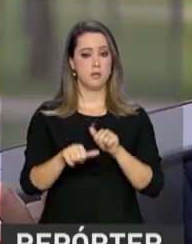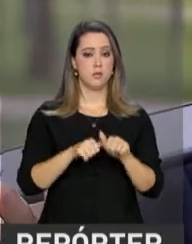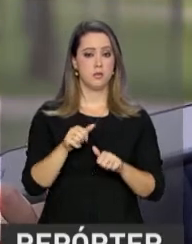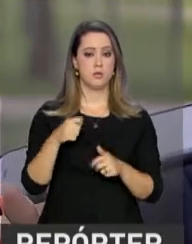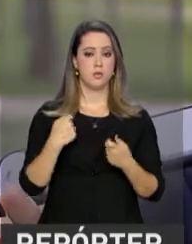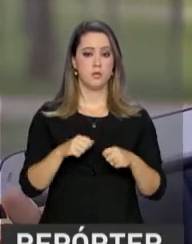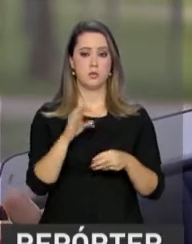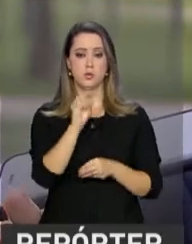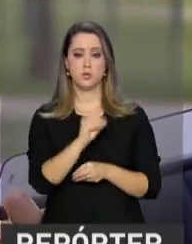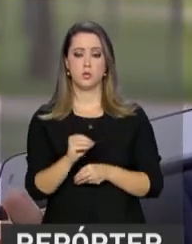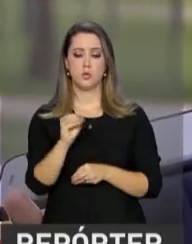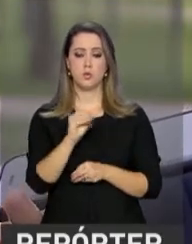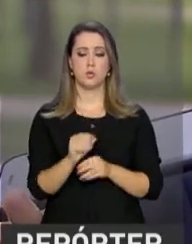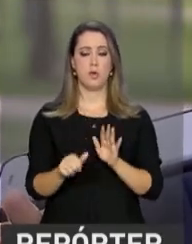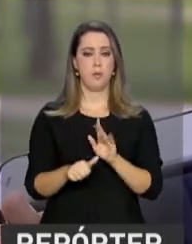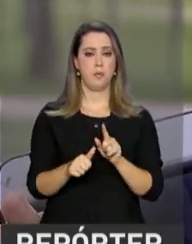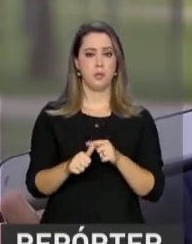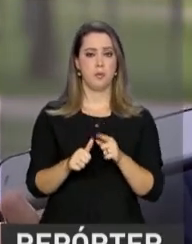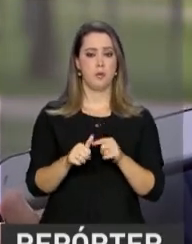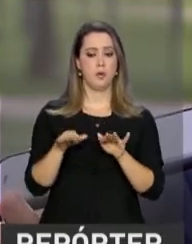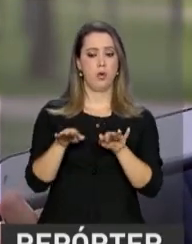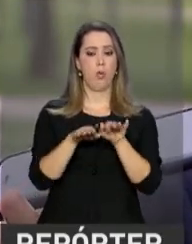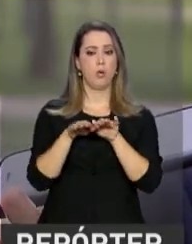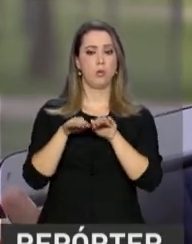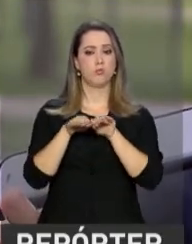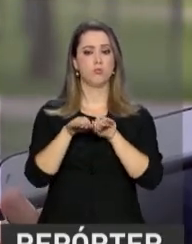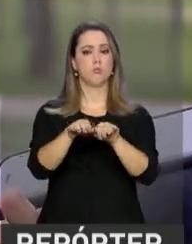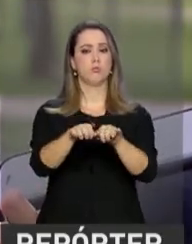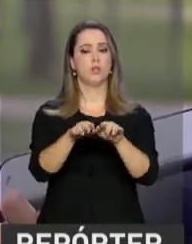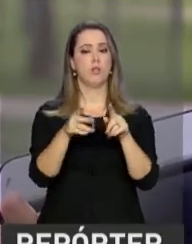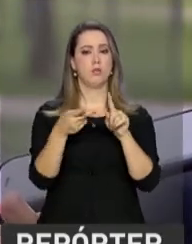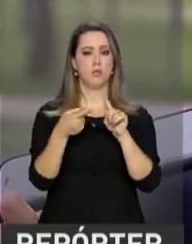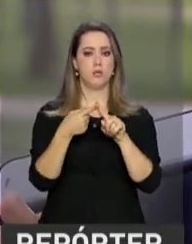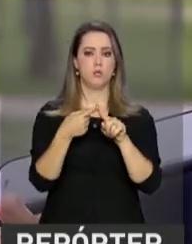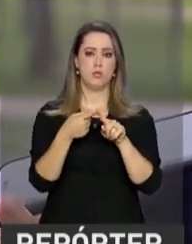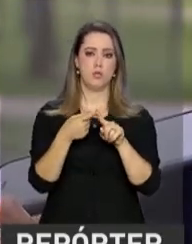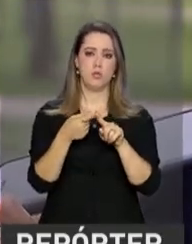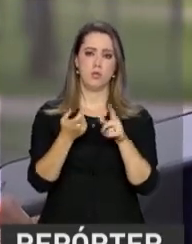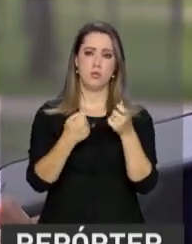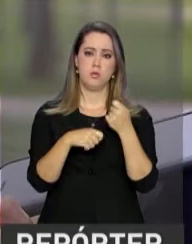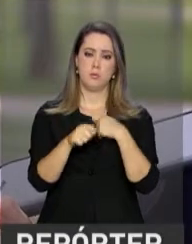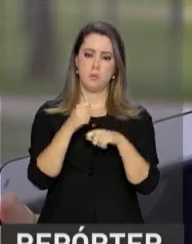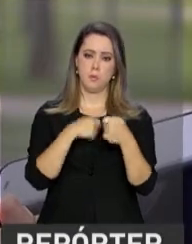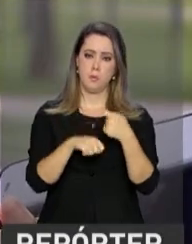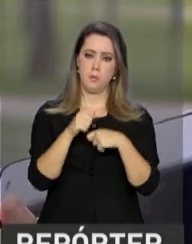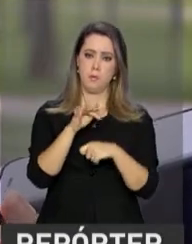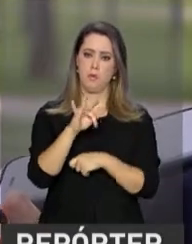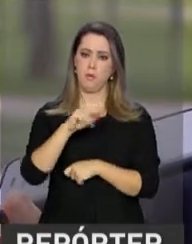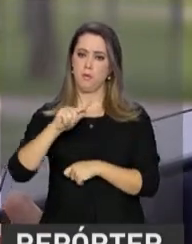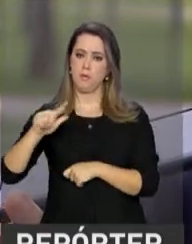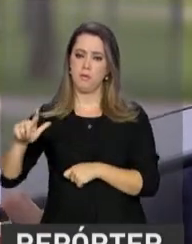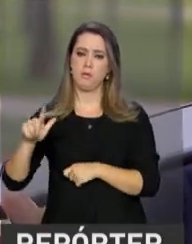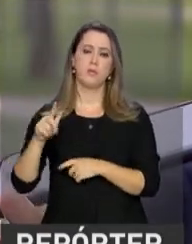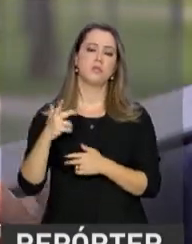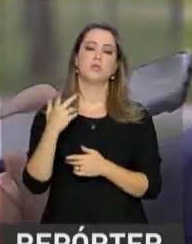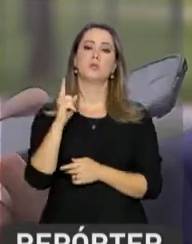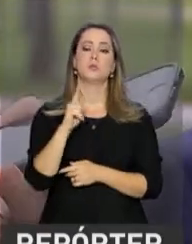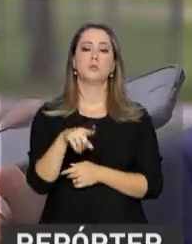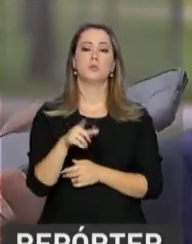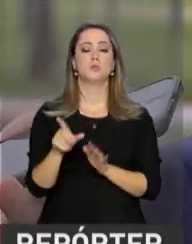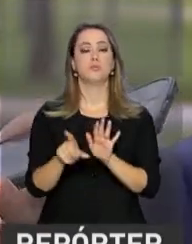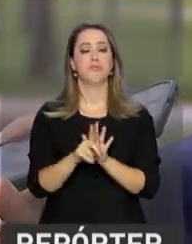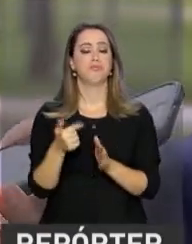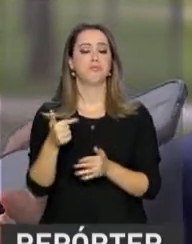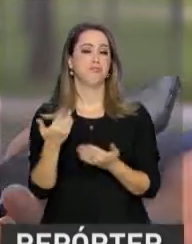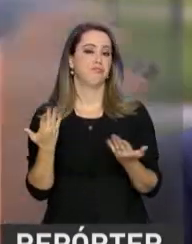que tem que preservar primeiro a equidade tem que preservar o impacto fiscal da reforma